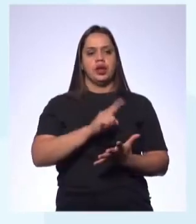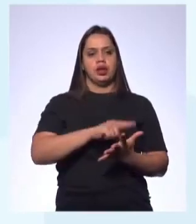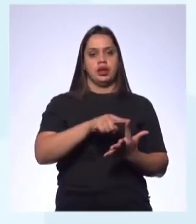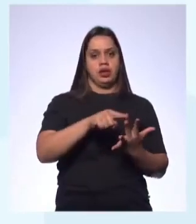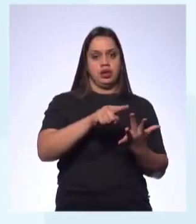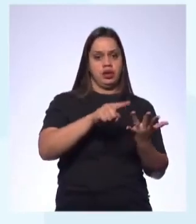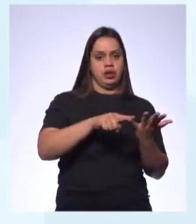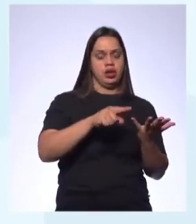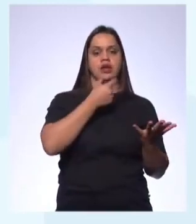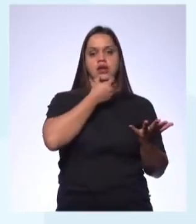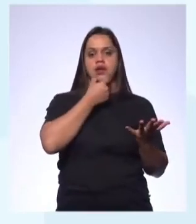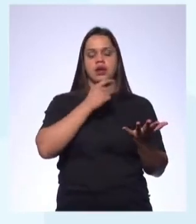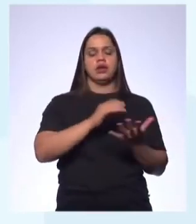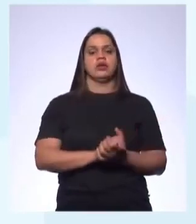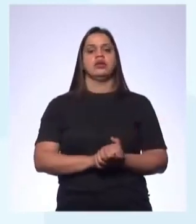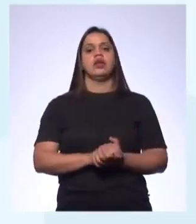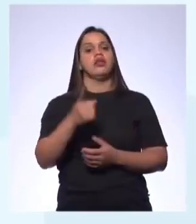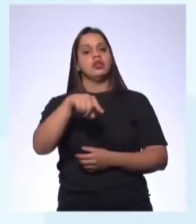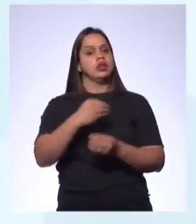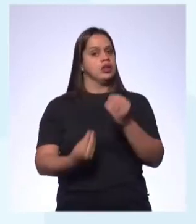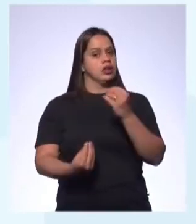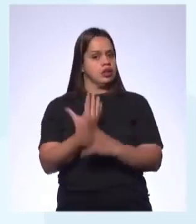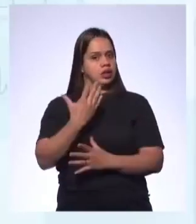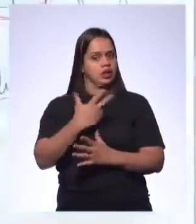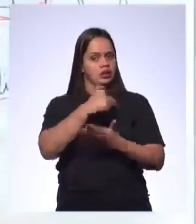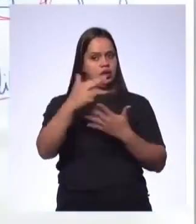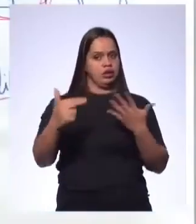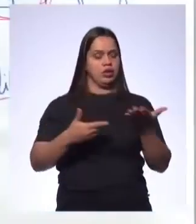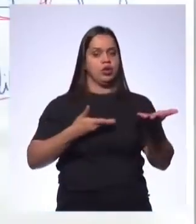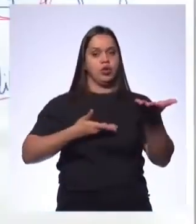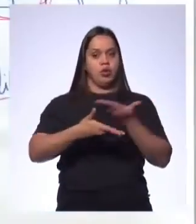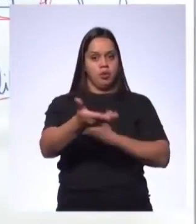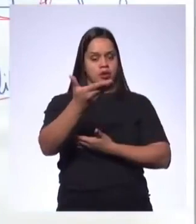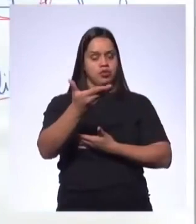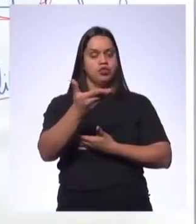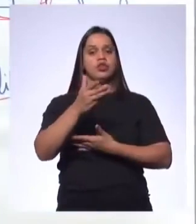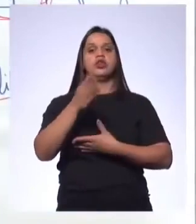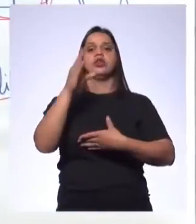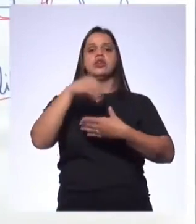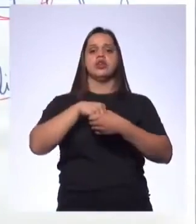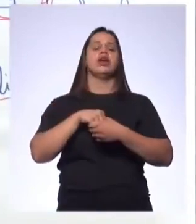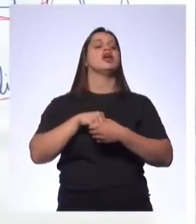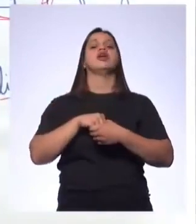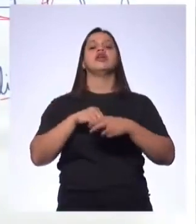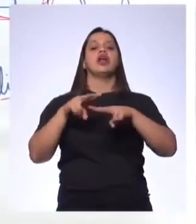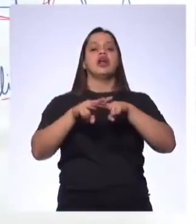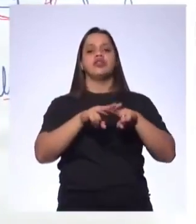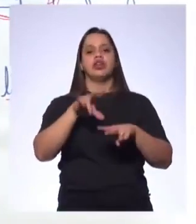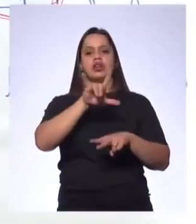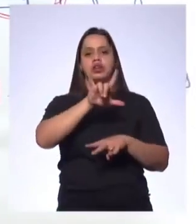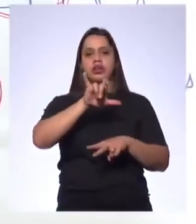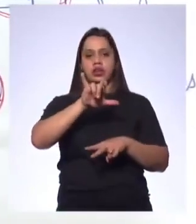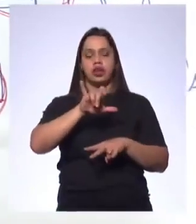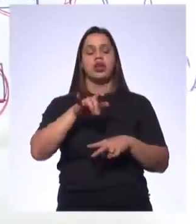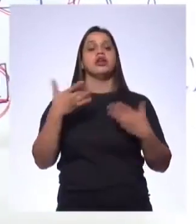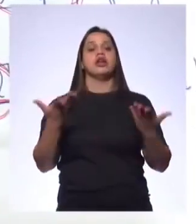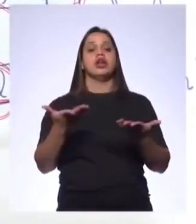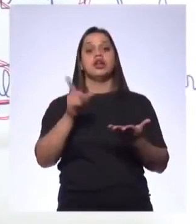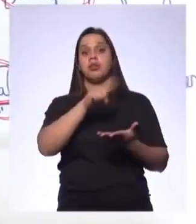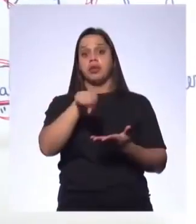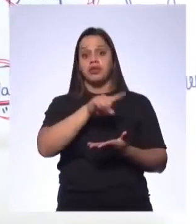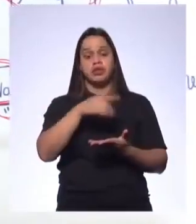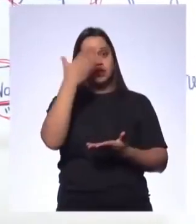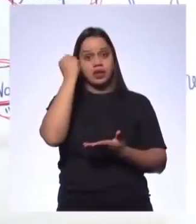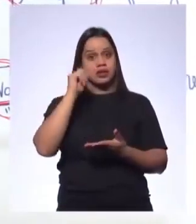ok? Crie o seu desenho e compartilhe conosco no Centro de Mídias. E não esqueça de fazer a avaliação da nossa